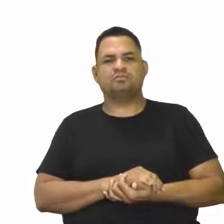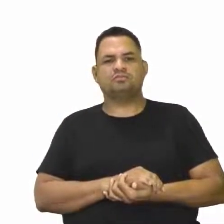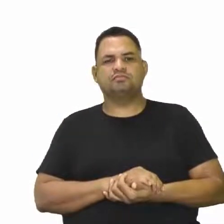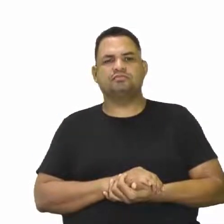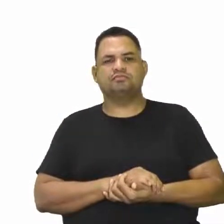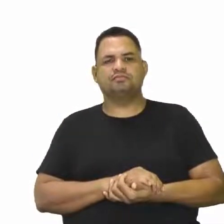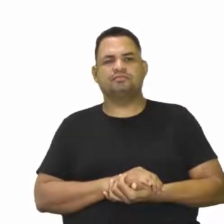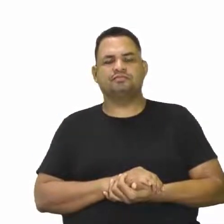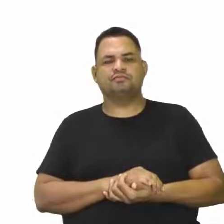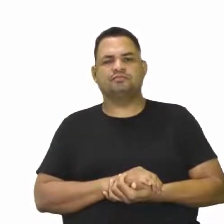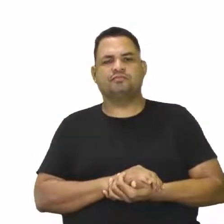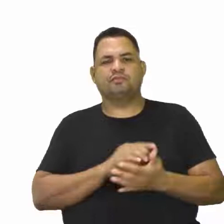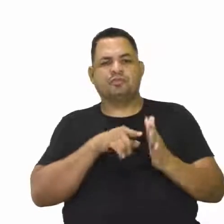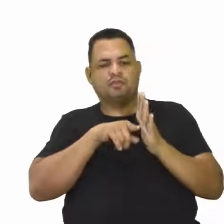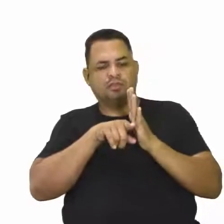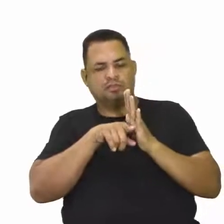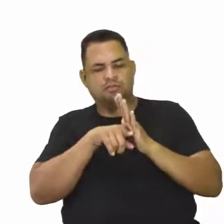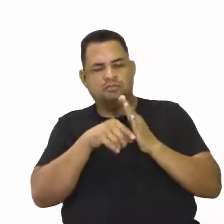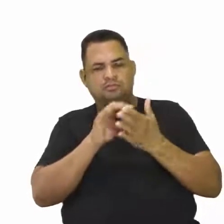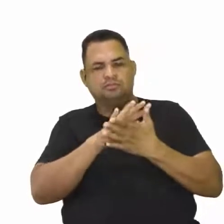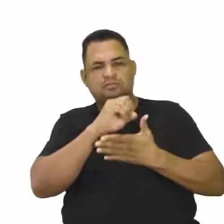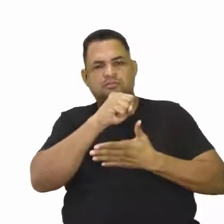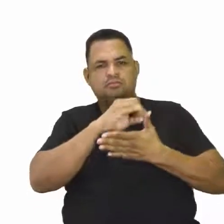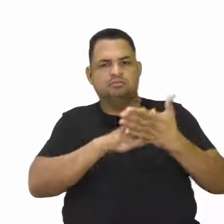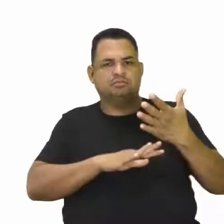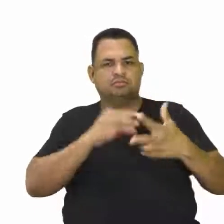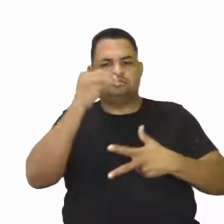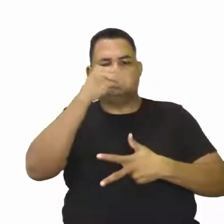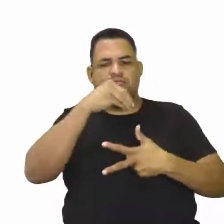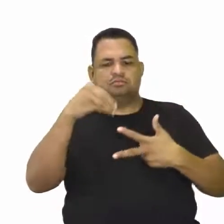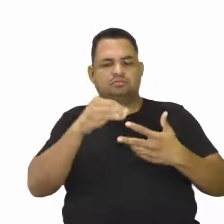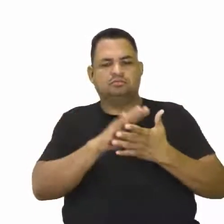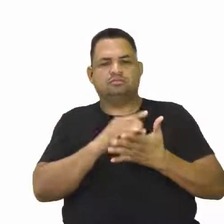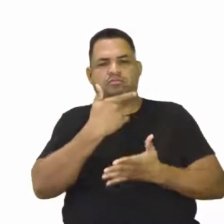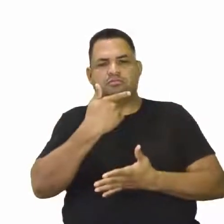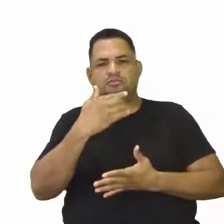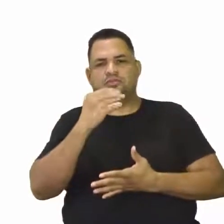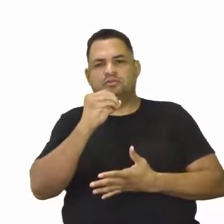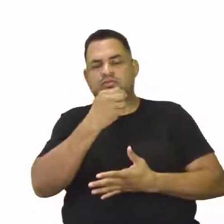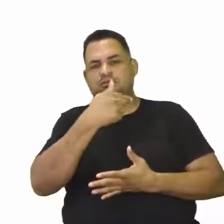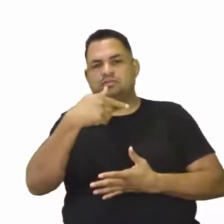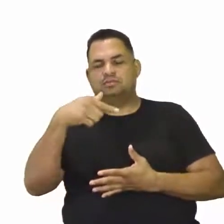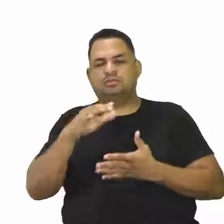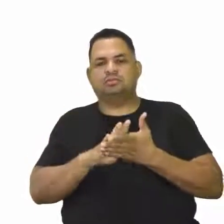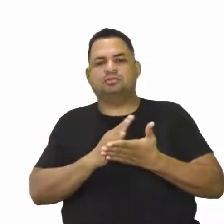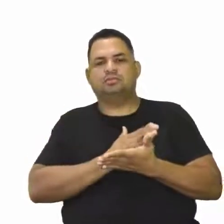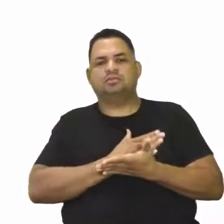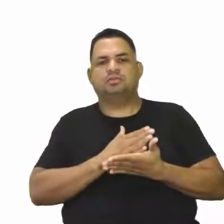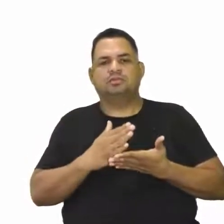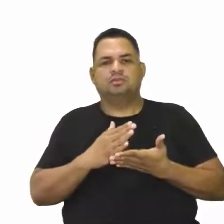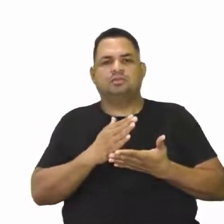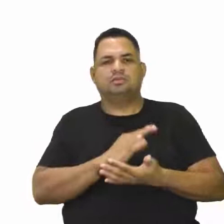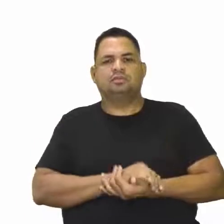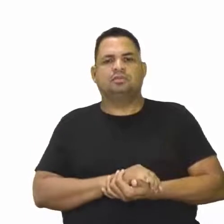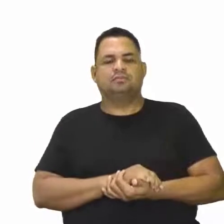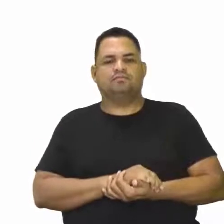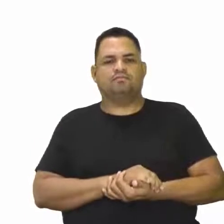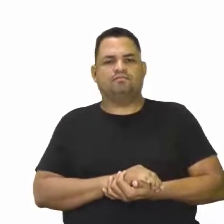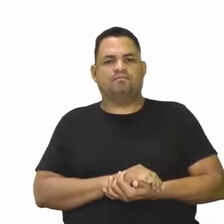vamos fazer o quê? Vamos analisar as questões do Enem de 2017. E aí a gente já começa aí com